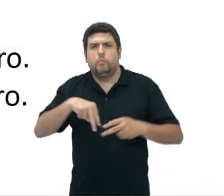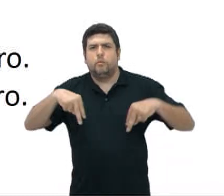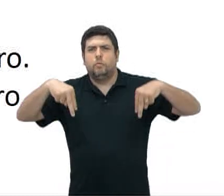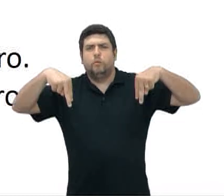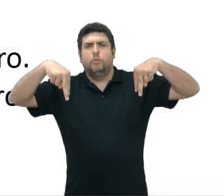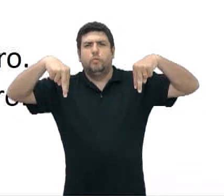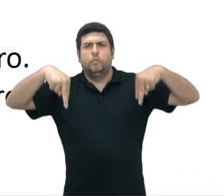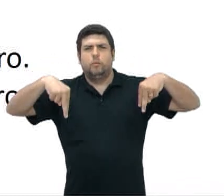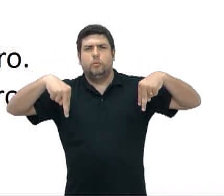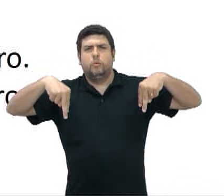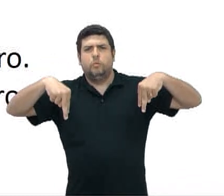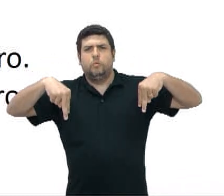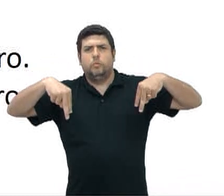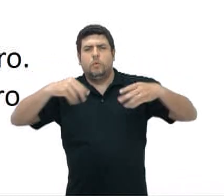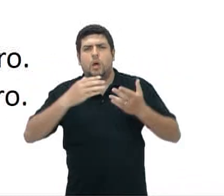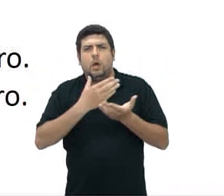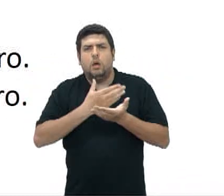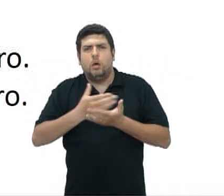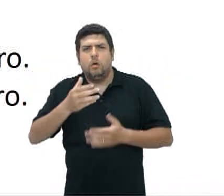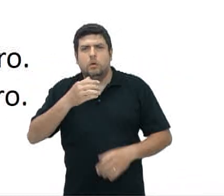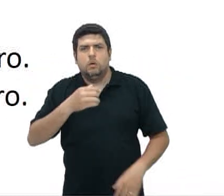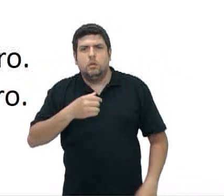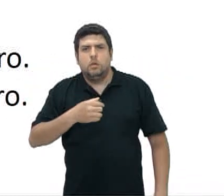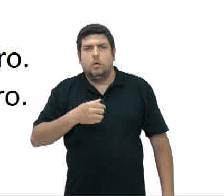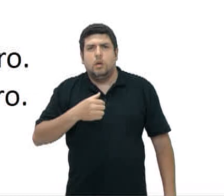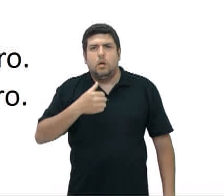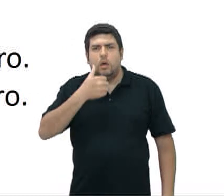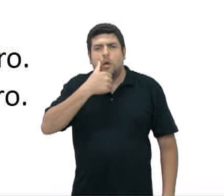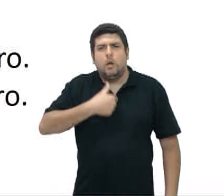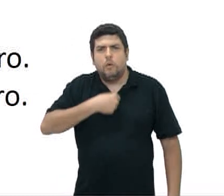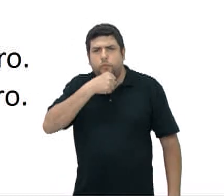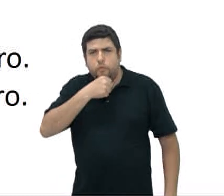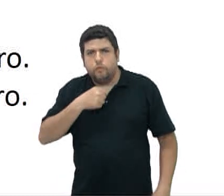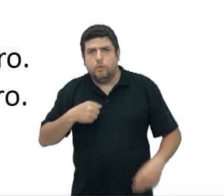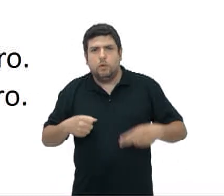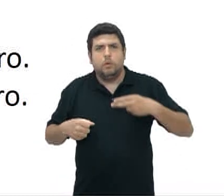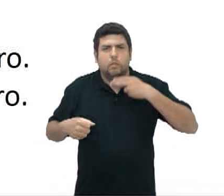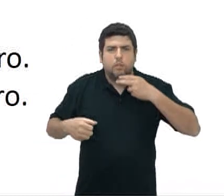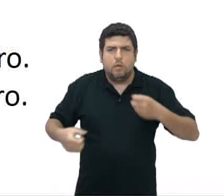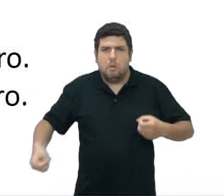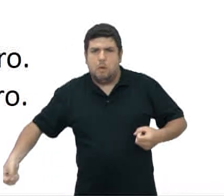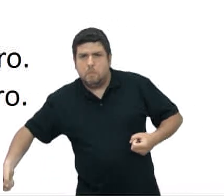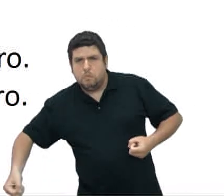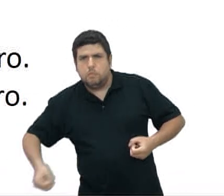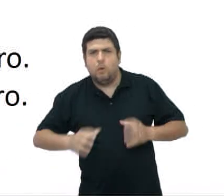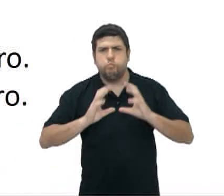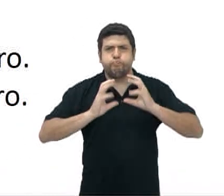de uma certa quantidade de jogadas, vovó Jocleide e seu neto Gonofredo estão